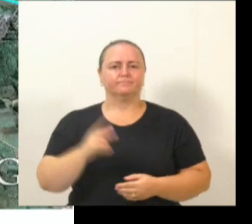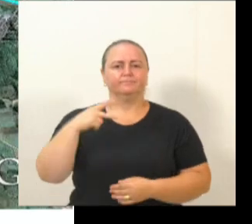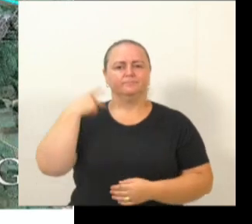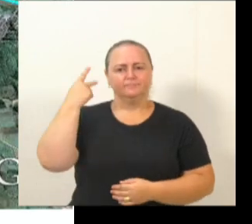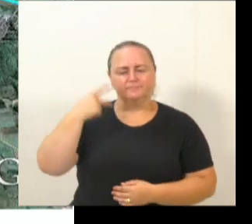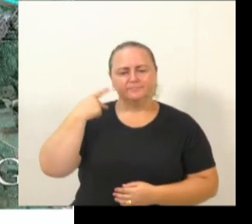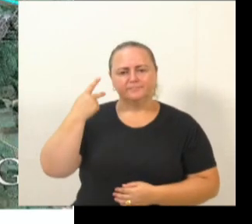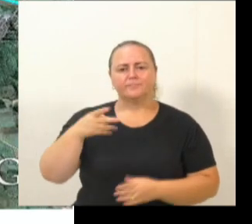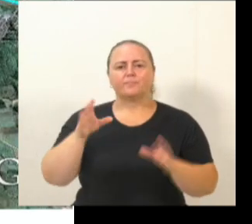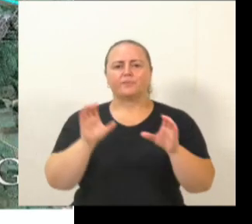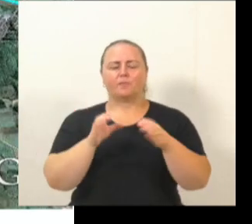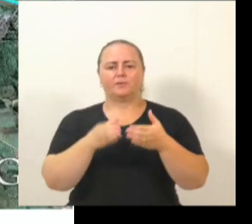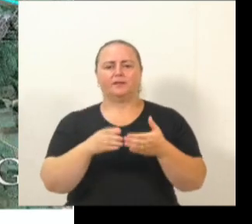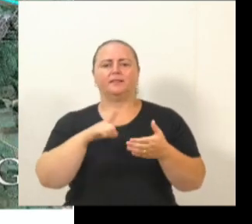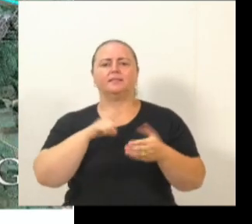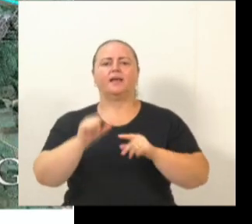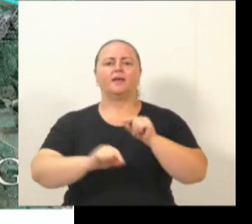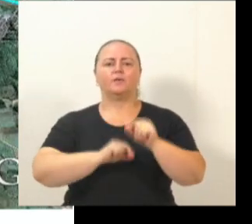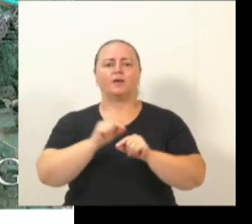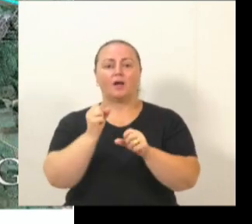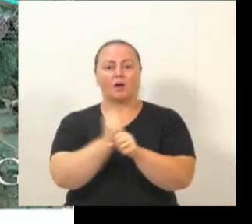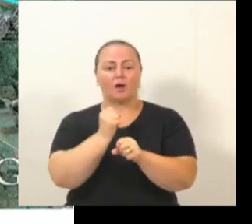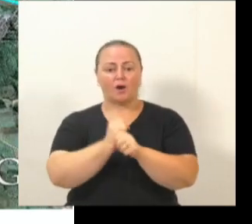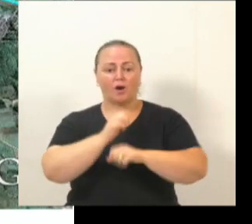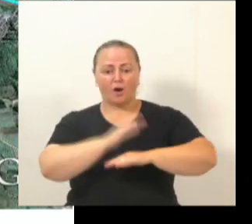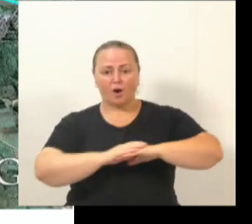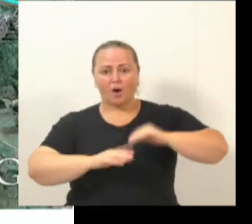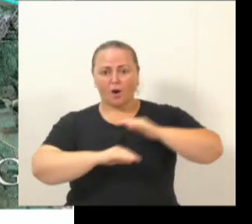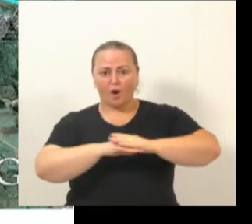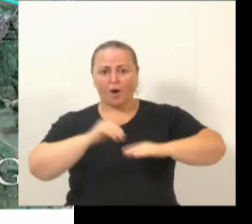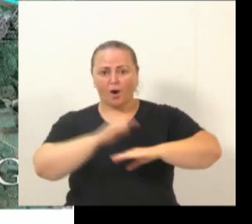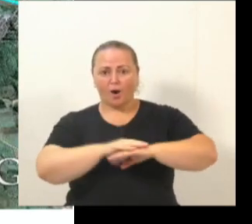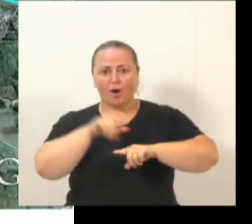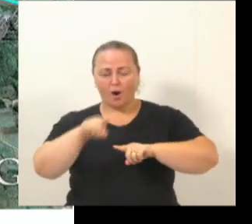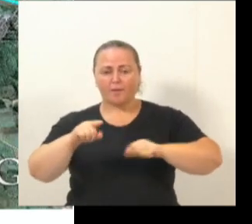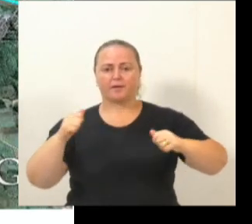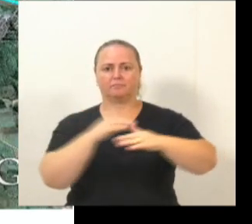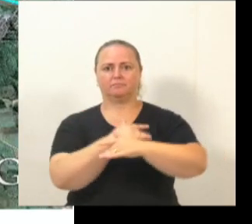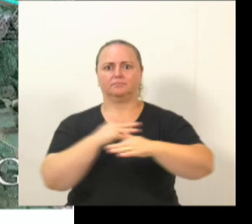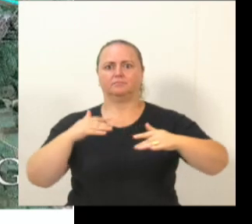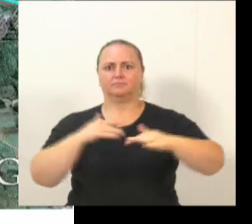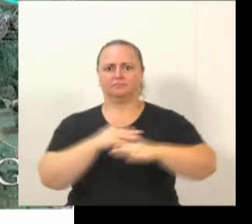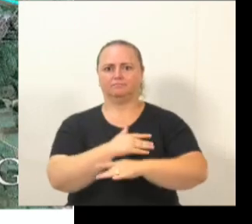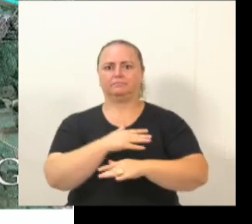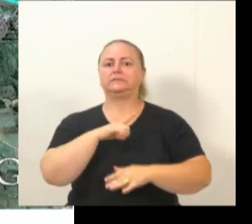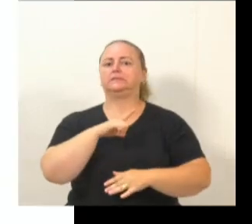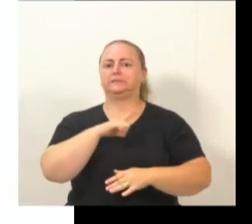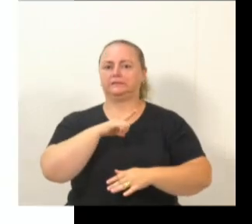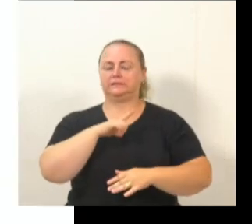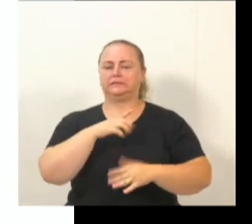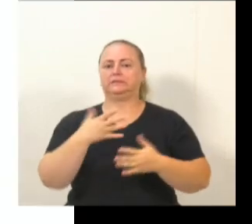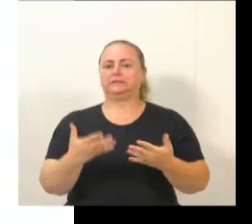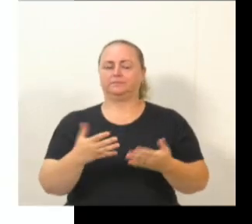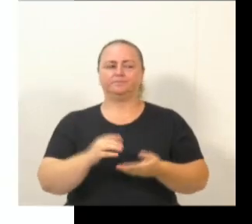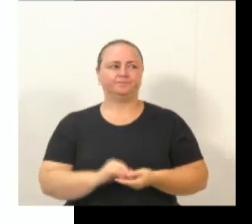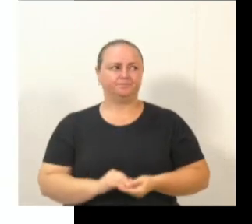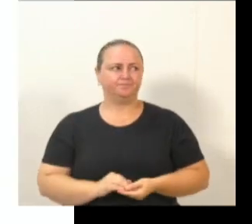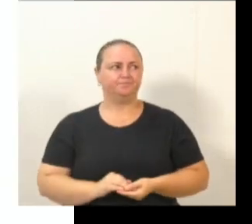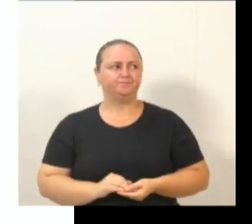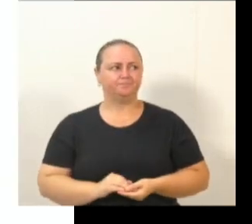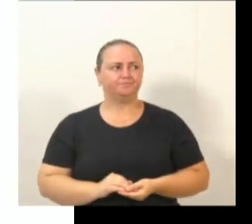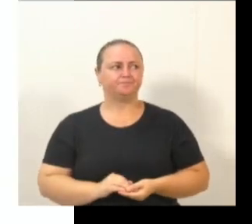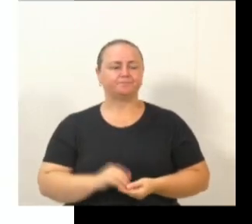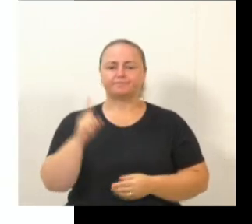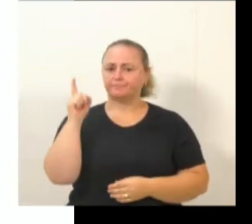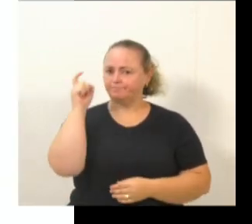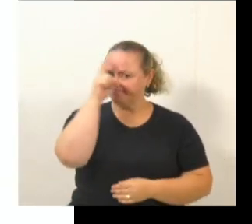o impacto que essas obras têm na mobilidade da cidade, o impacto que essas obras têm na dificuldade do ir e vir,